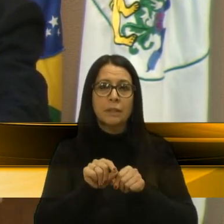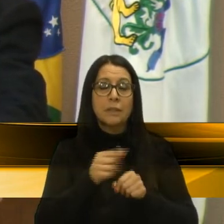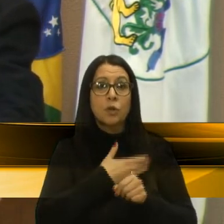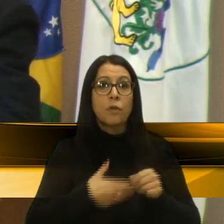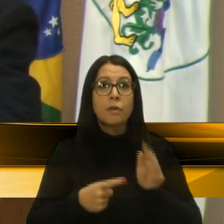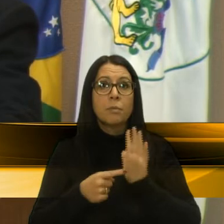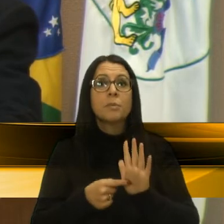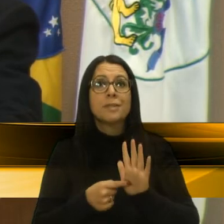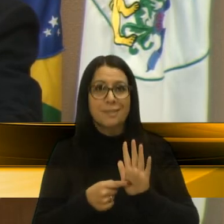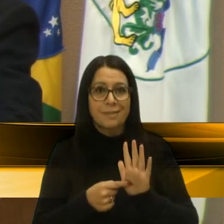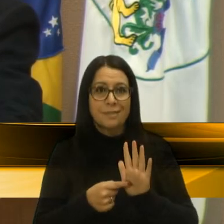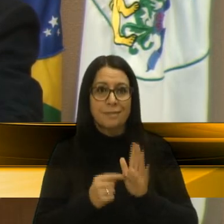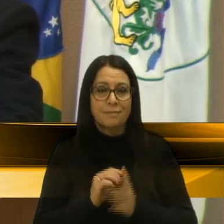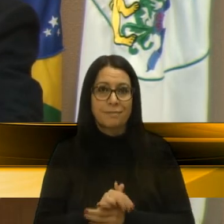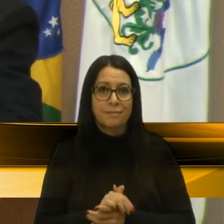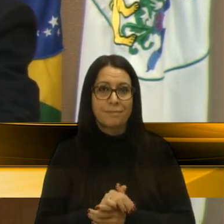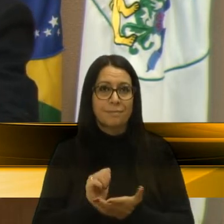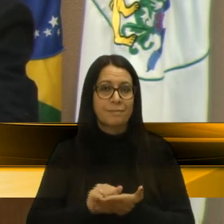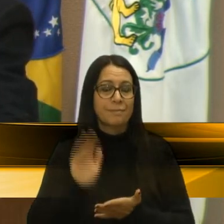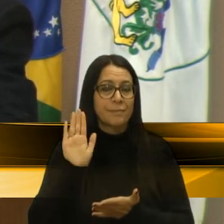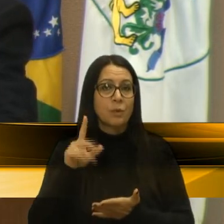líder do governo, né?